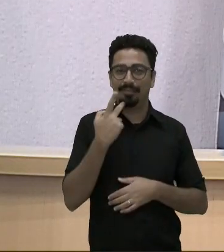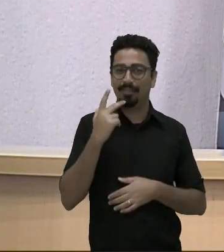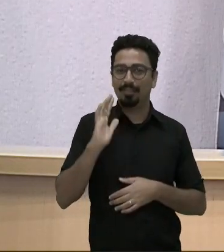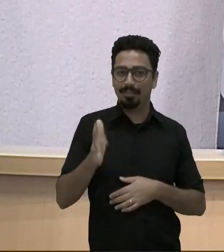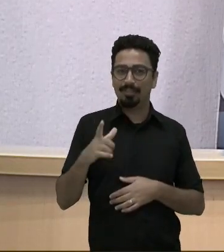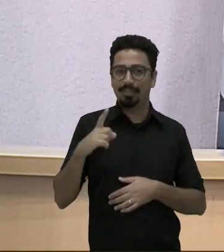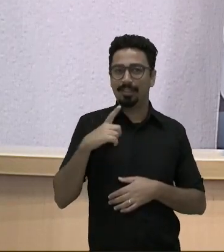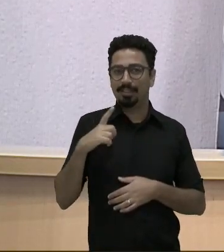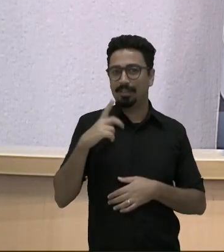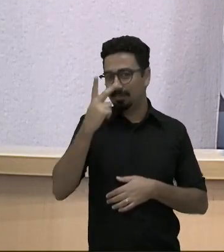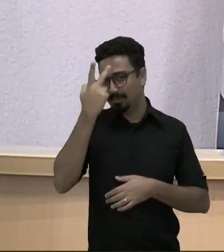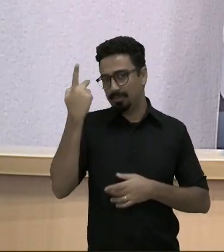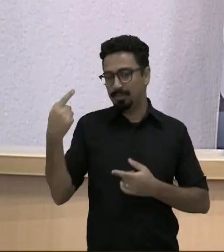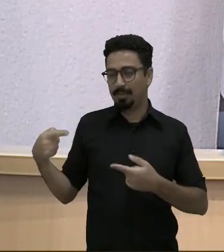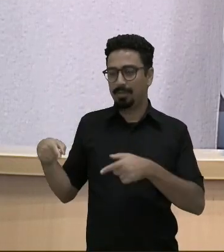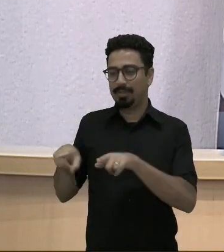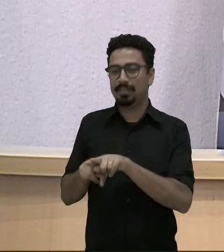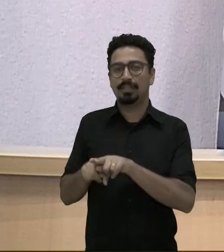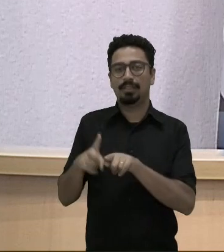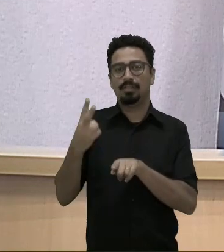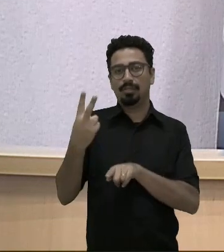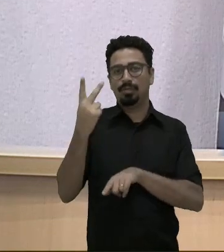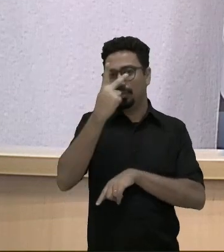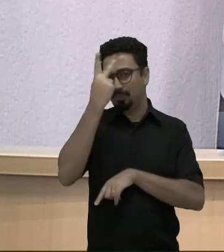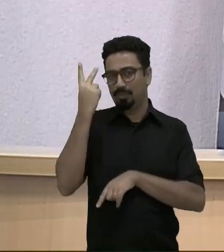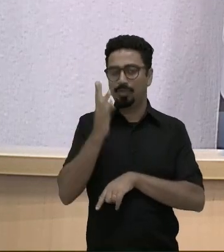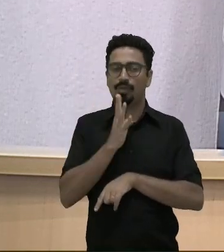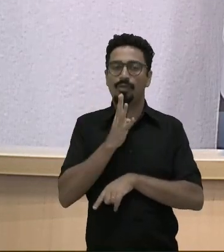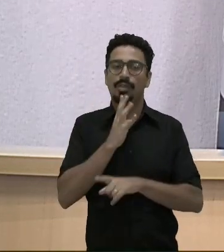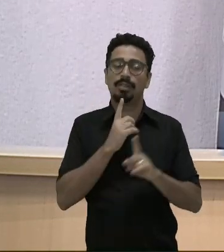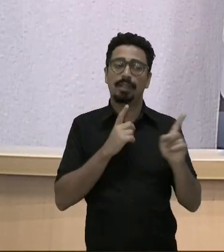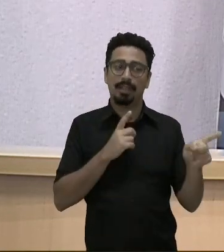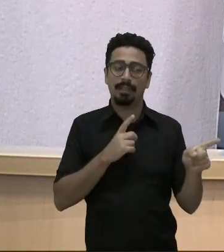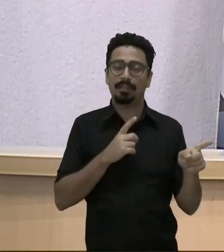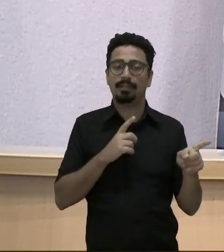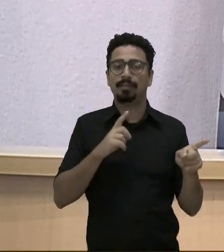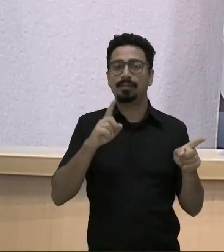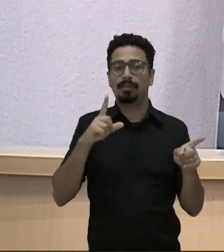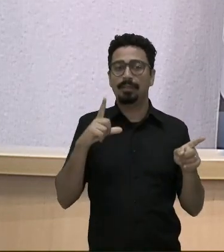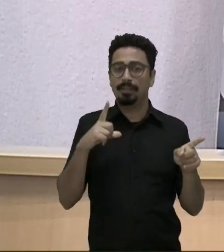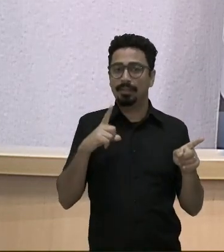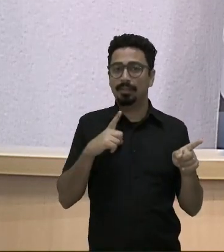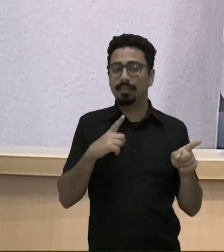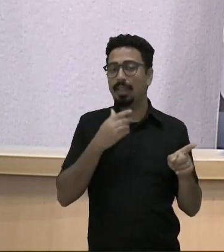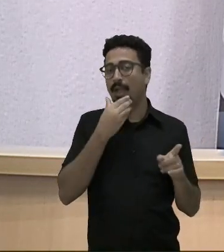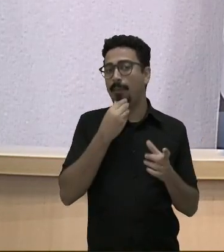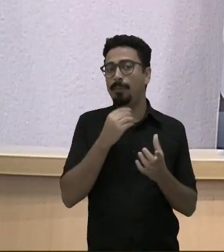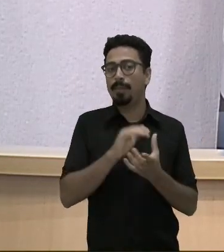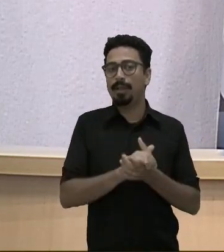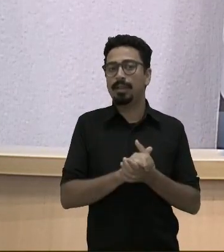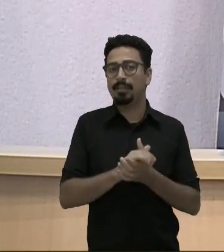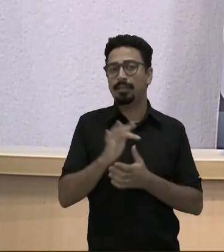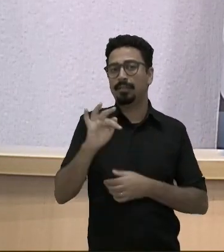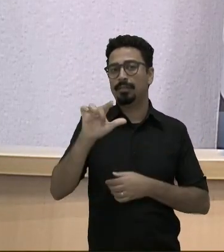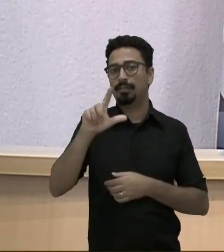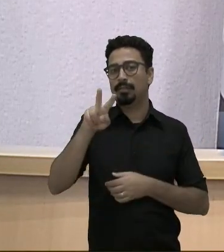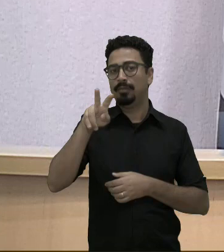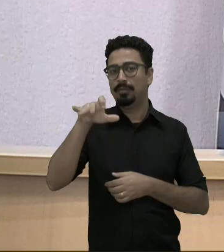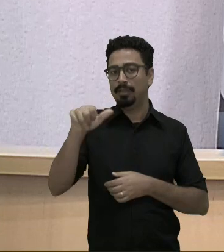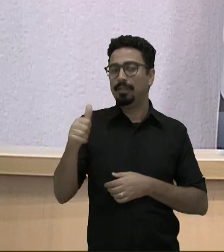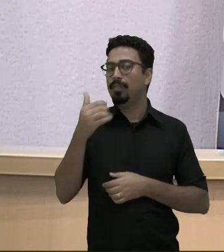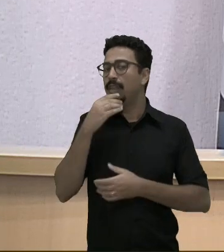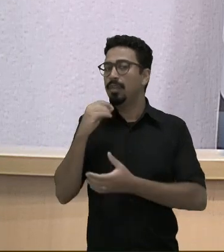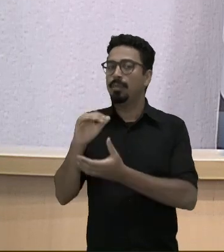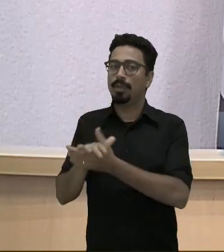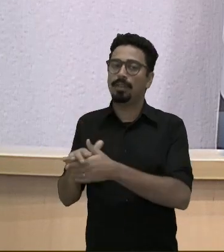cara metade. Só tem aqui em Taubaté duas pessoas que eu conheço. Ela, que vê o marido dela, e a Flávia com o marido.